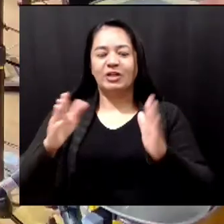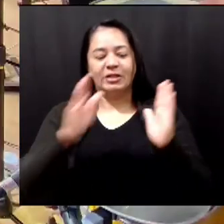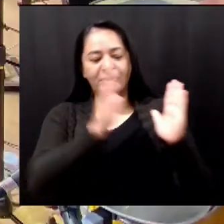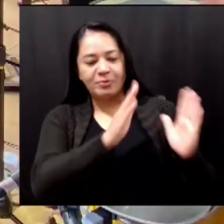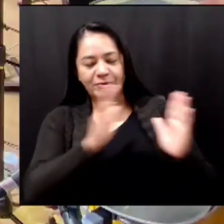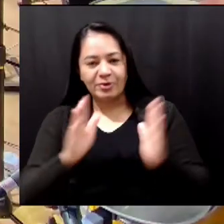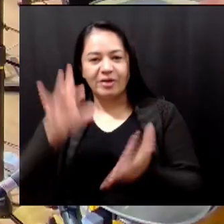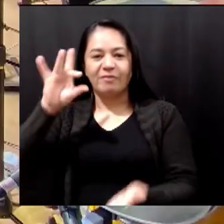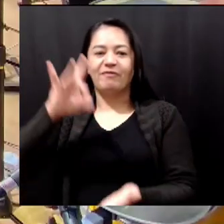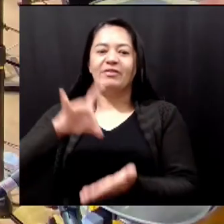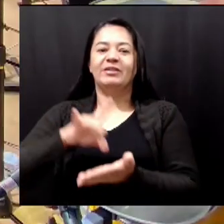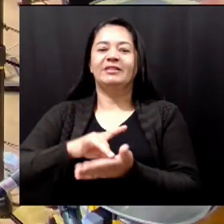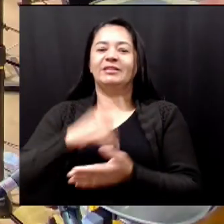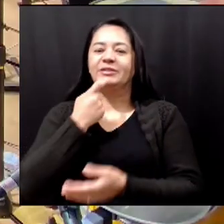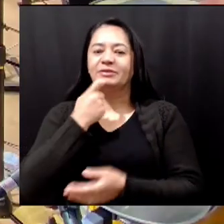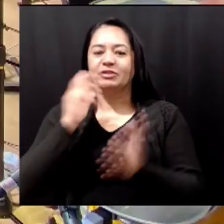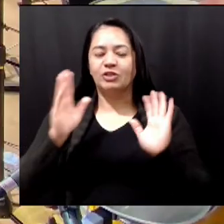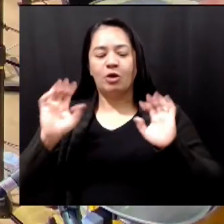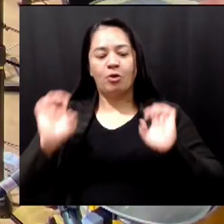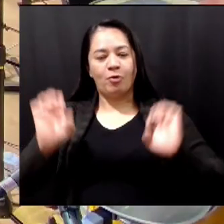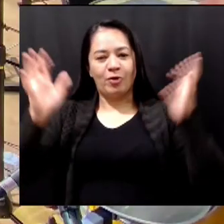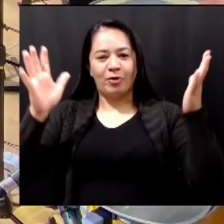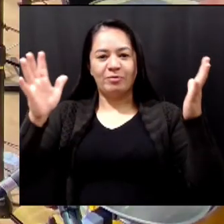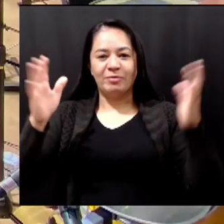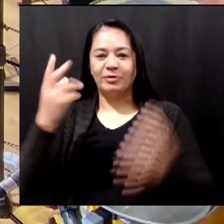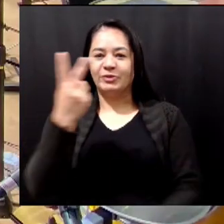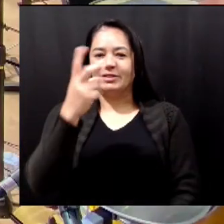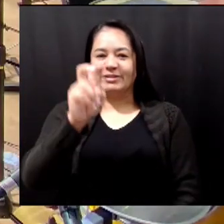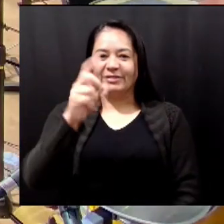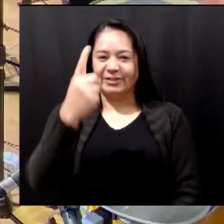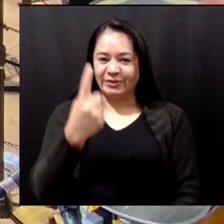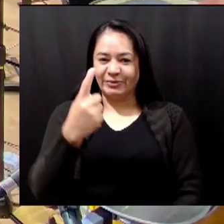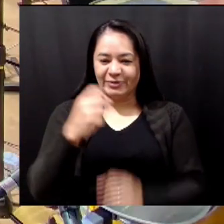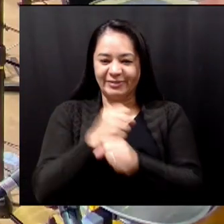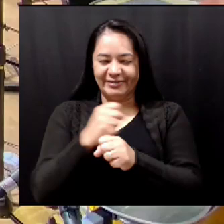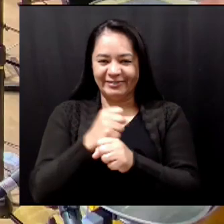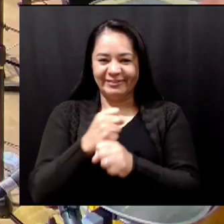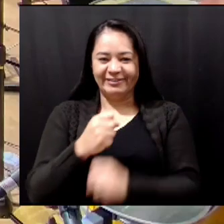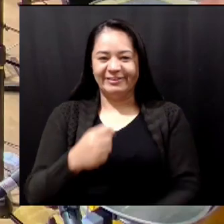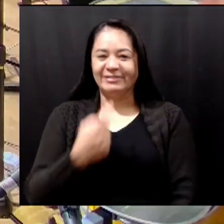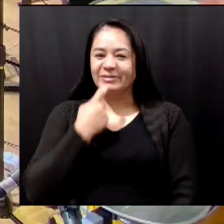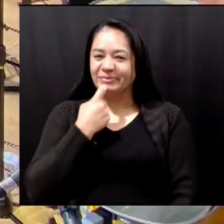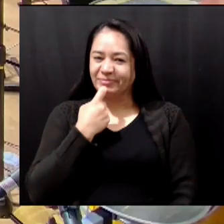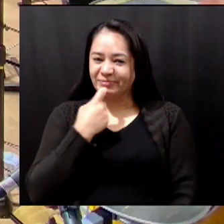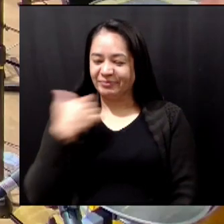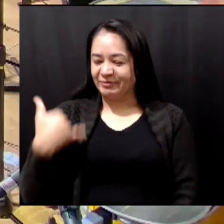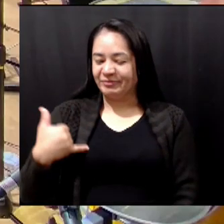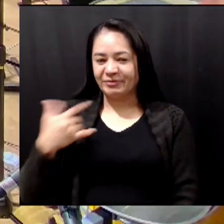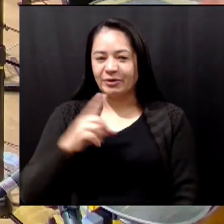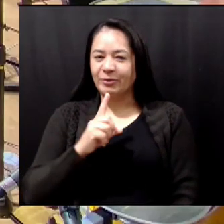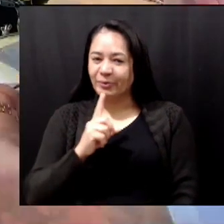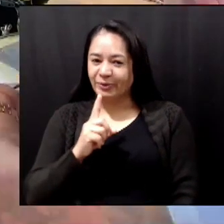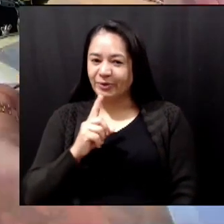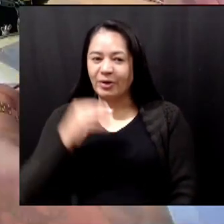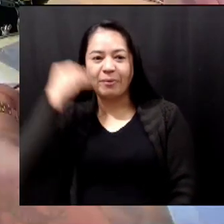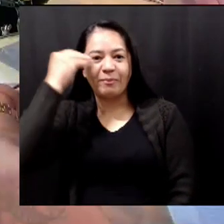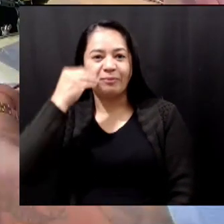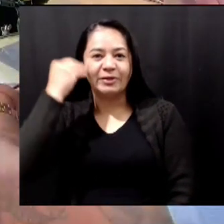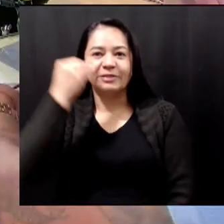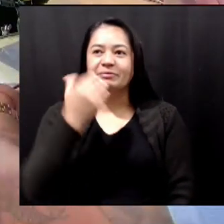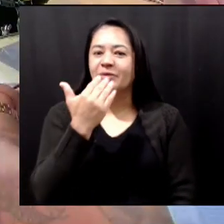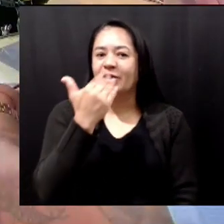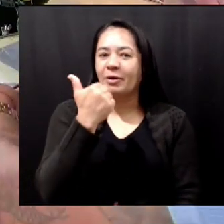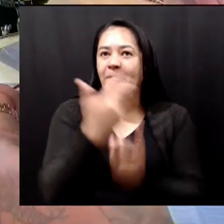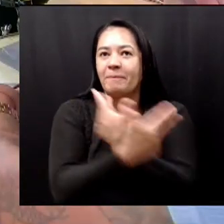e comemora os 251 anos de Campinas e levou ao público uma experiência gastronômica diversa, acompanhada de